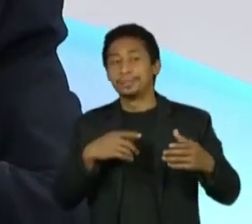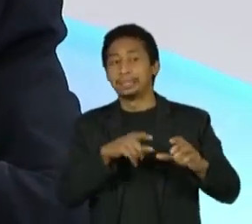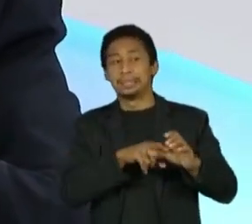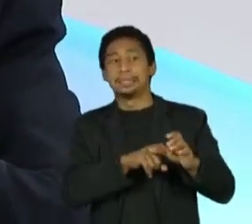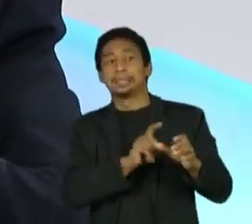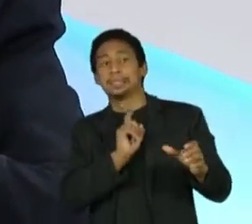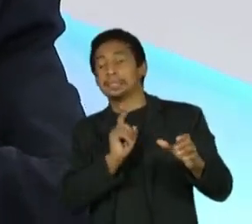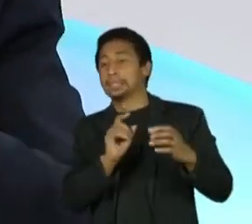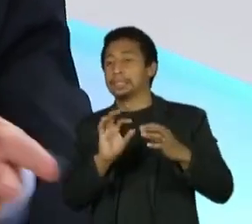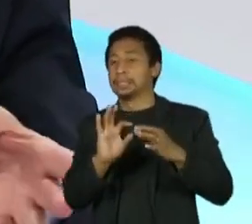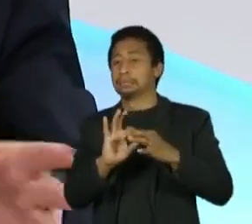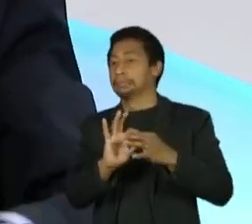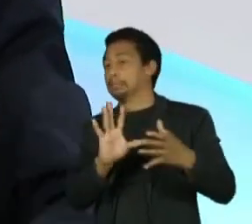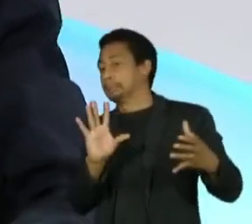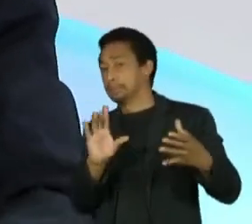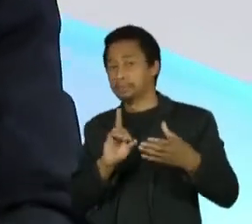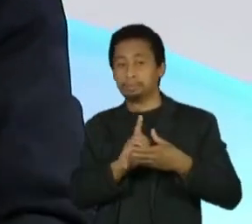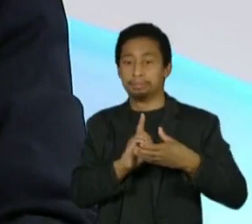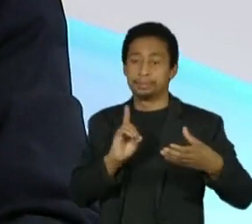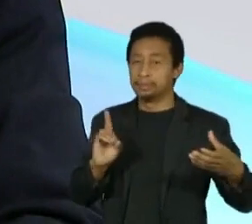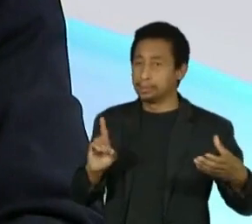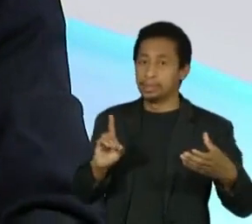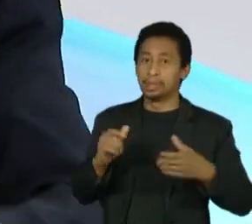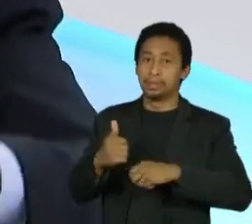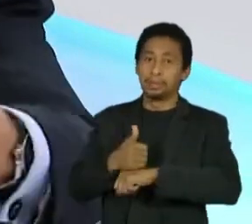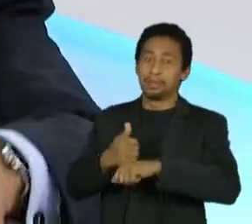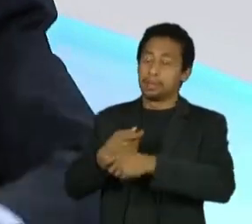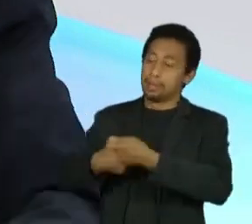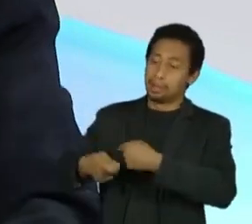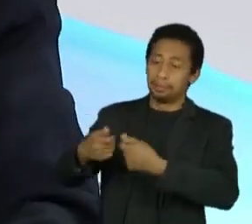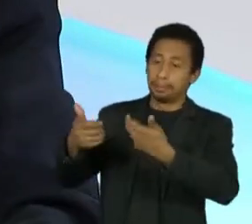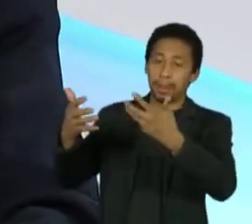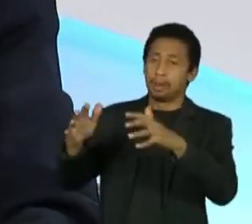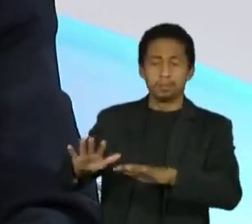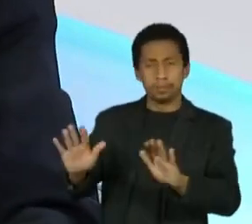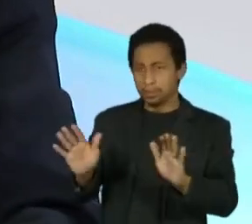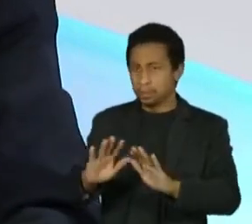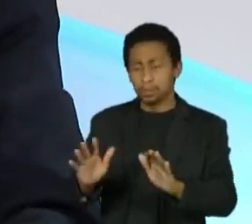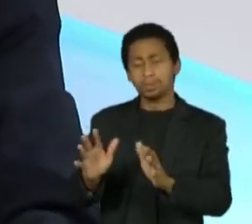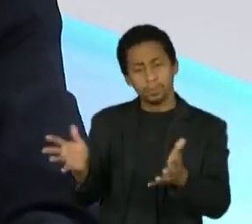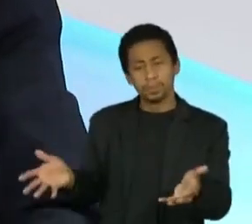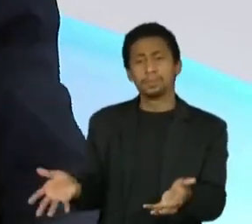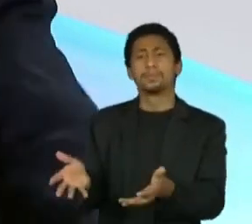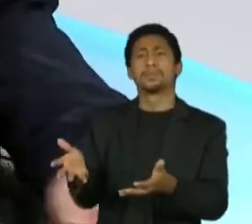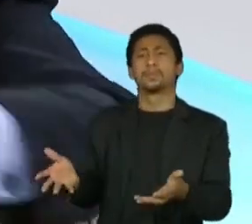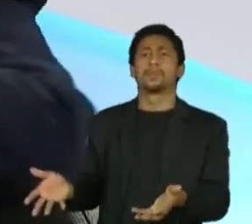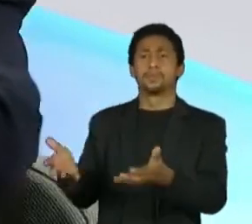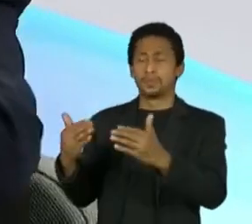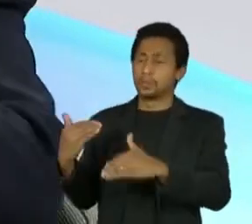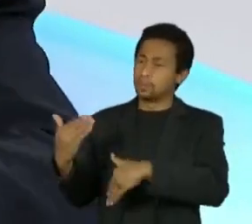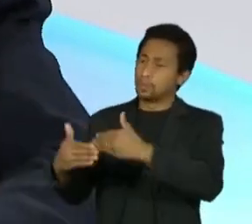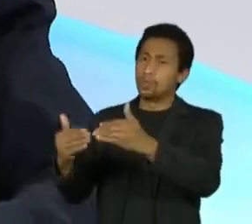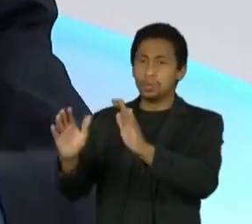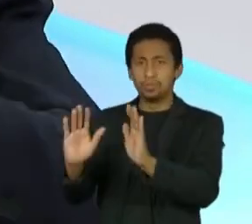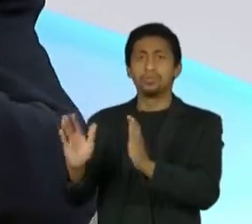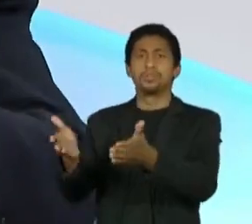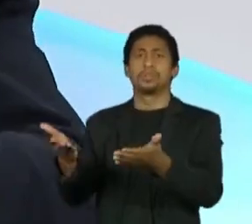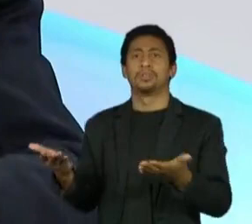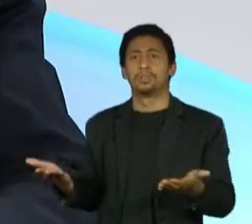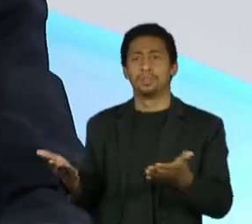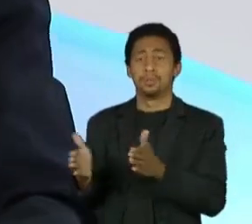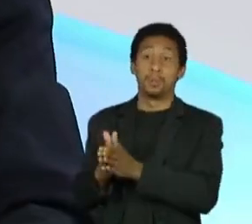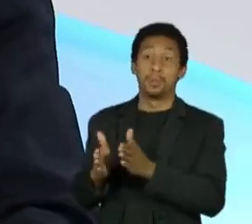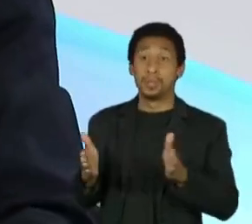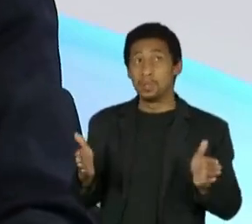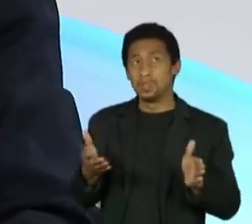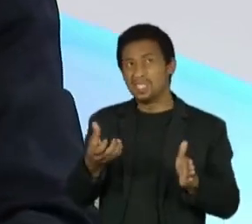de boa governança de 15 Preserve as capacitações companhia desenvolveu que agora são quase